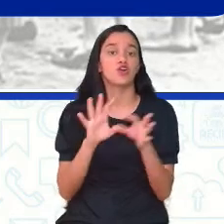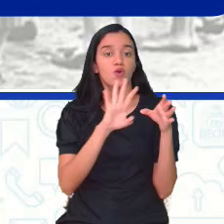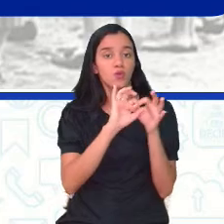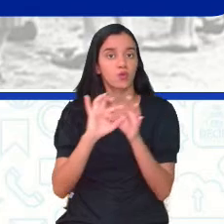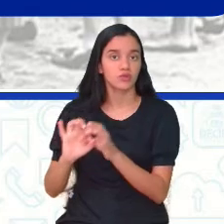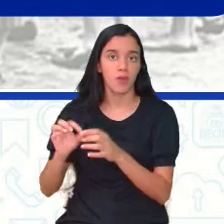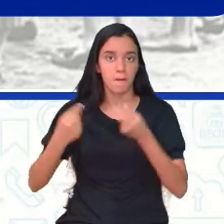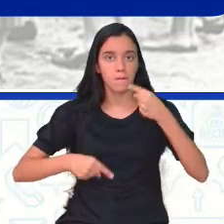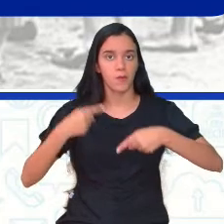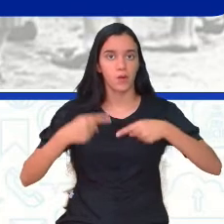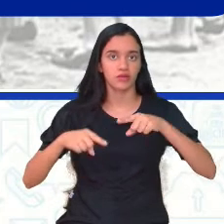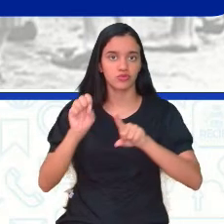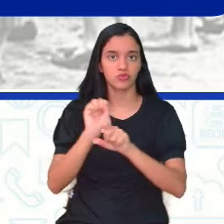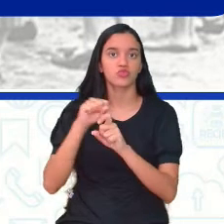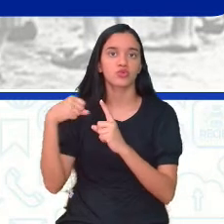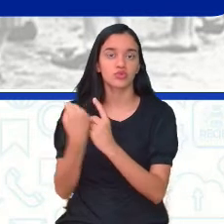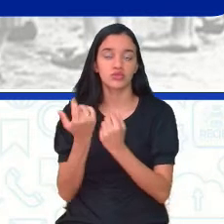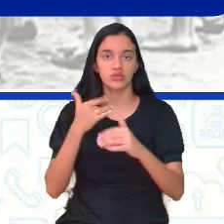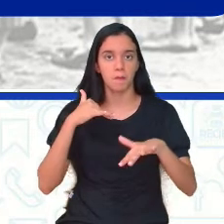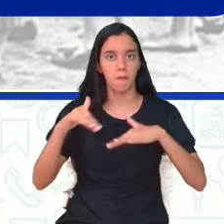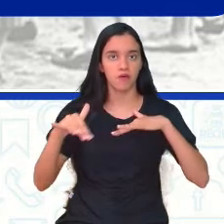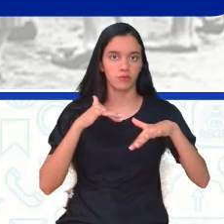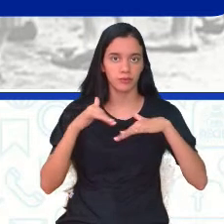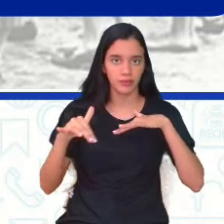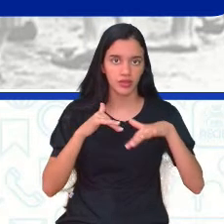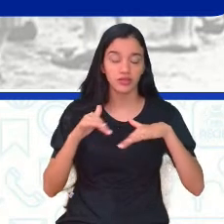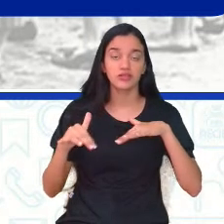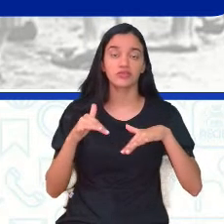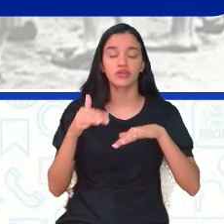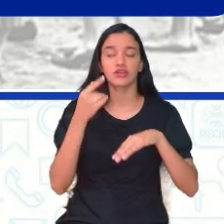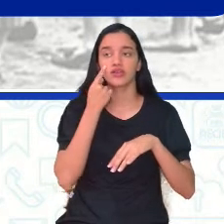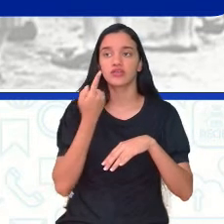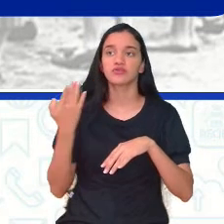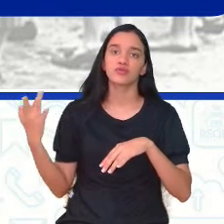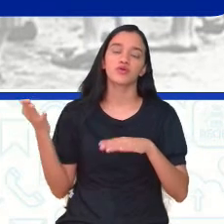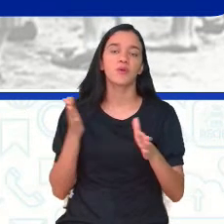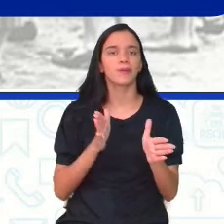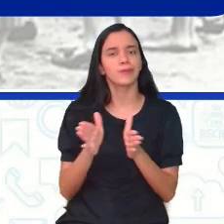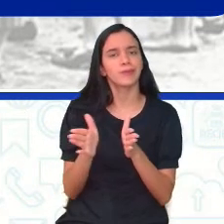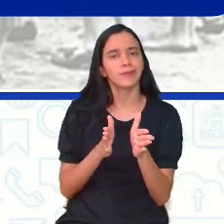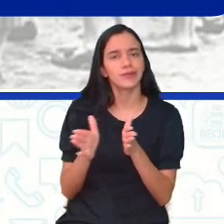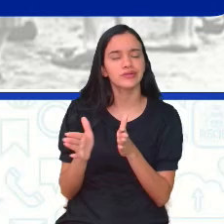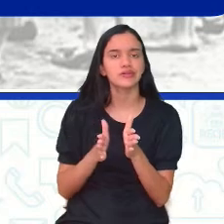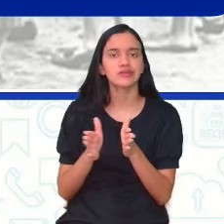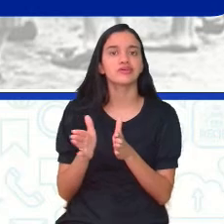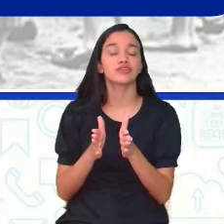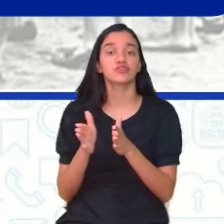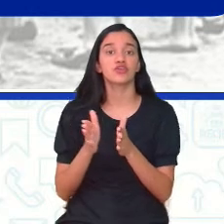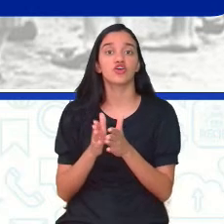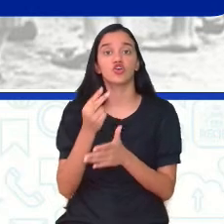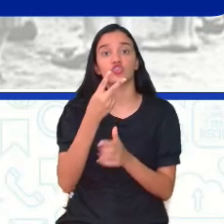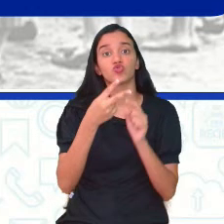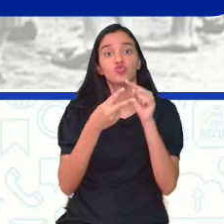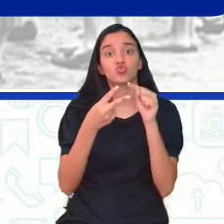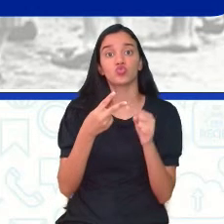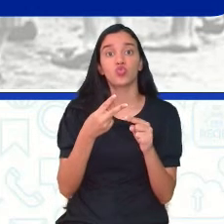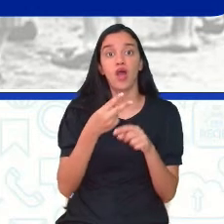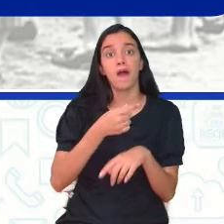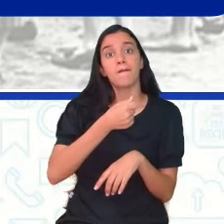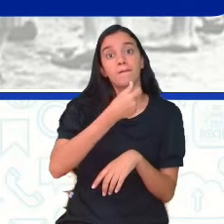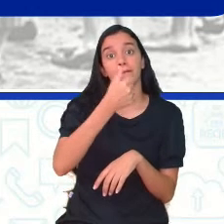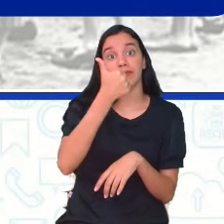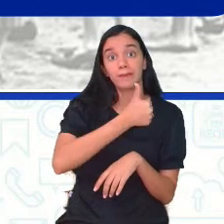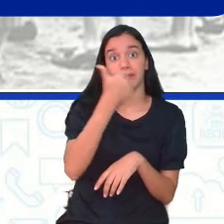desses movimentos, né? Que foi exatamente o período entre as duas grandes guerras, né, a Primeira e Segunda